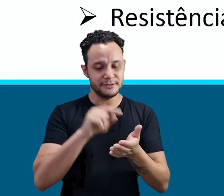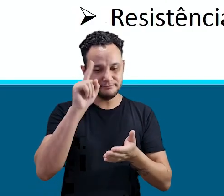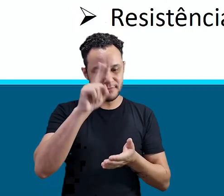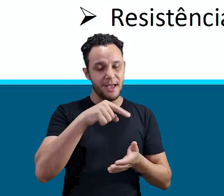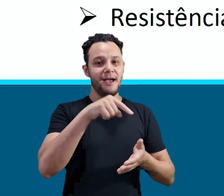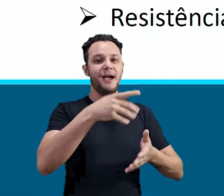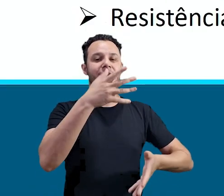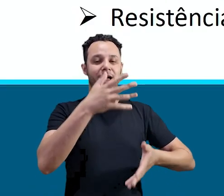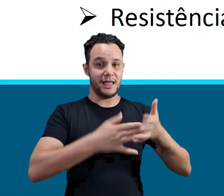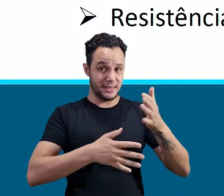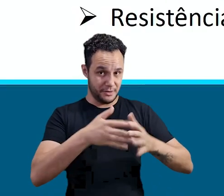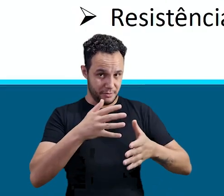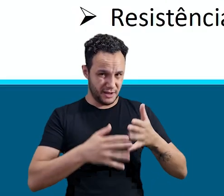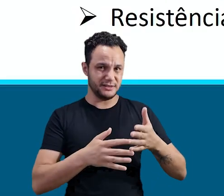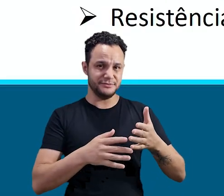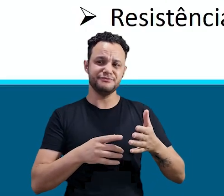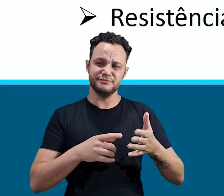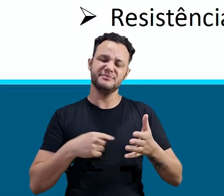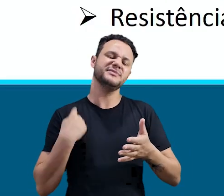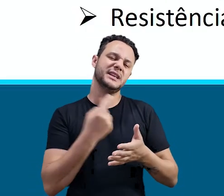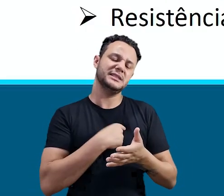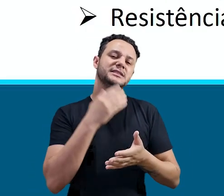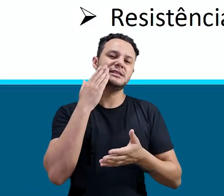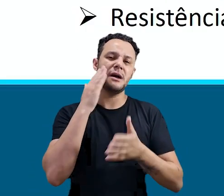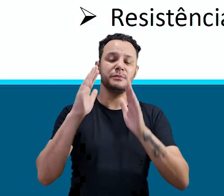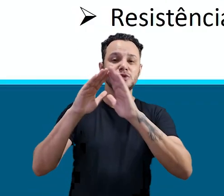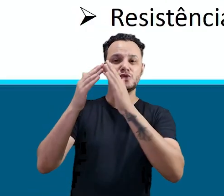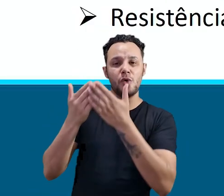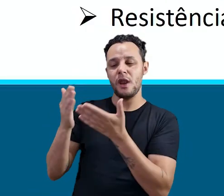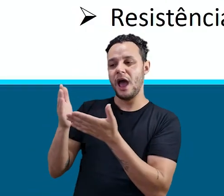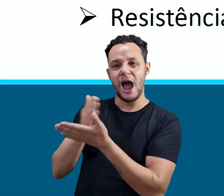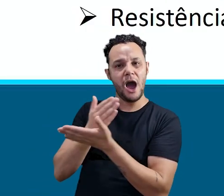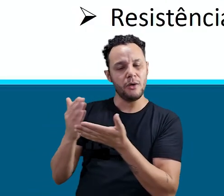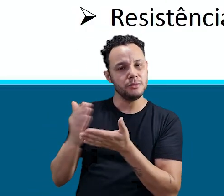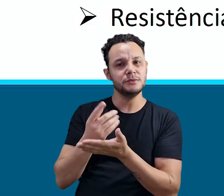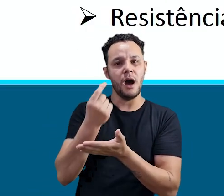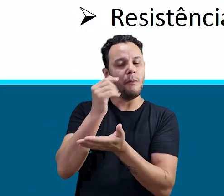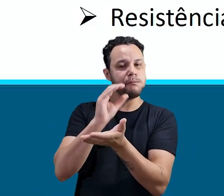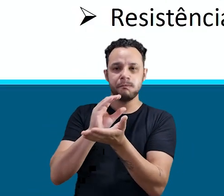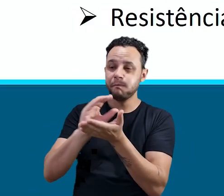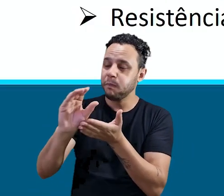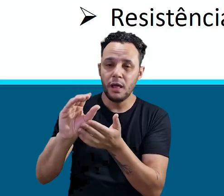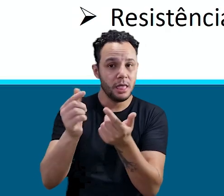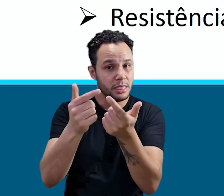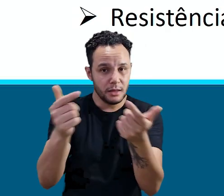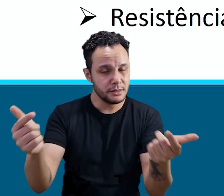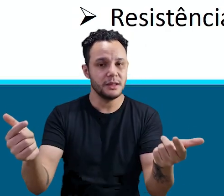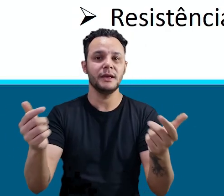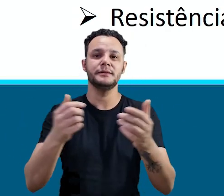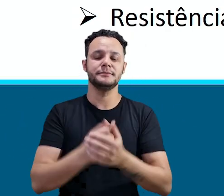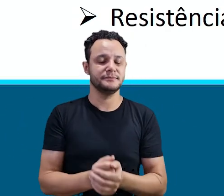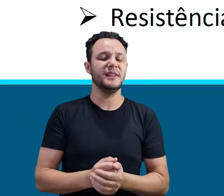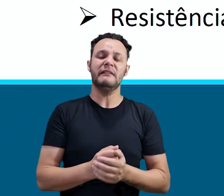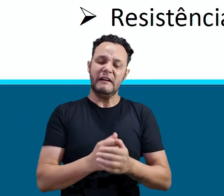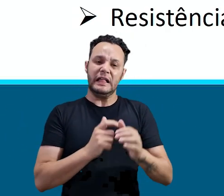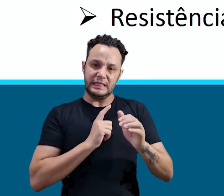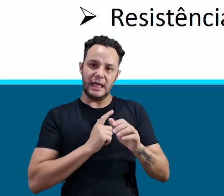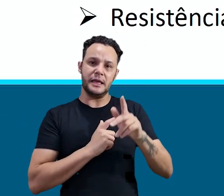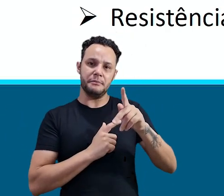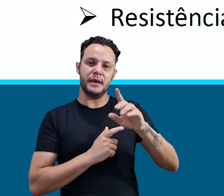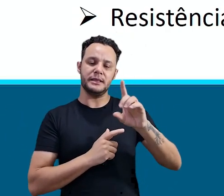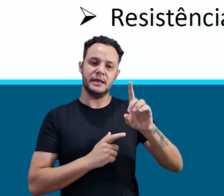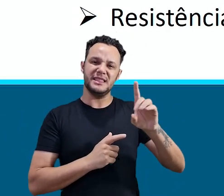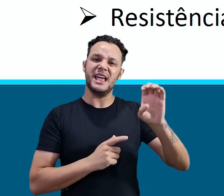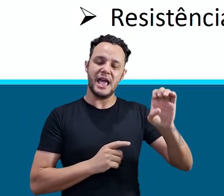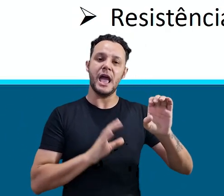recurso em algumas redes. A gente sabe que em algumas redes o recurso não chega, mesmo com o PDD, às vezes é